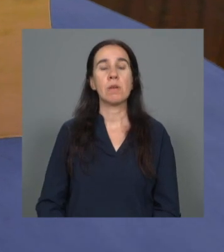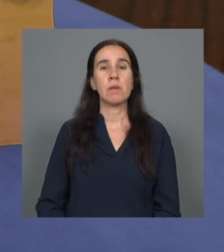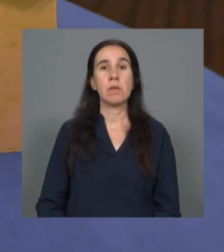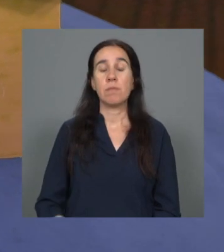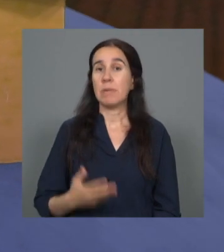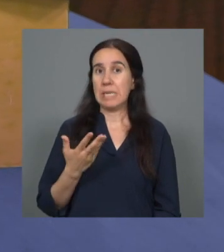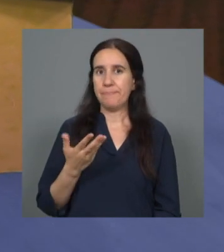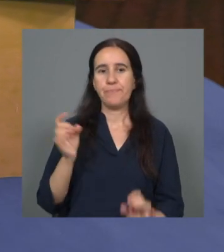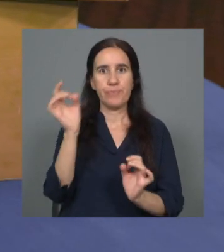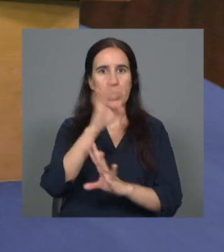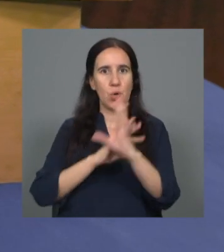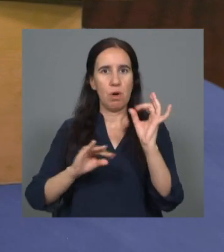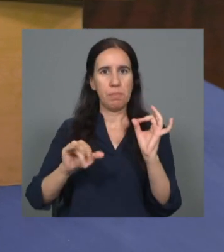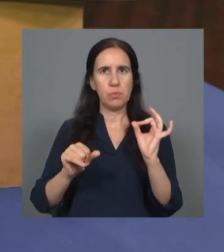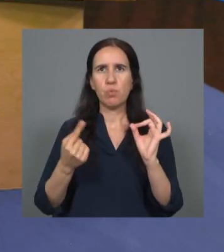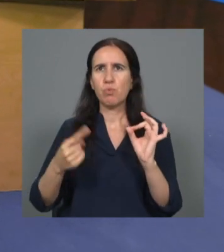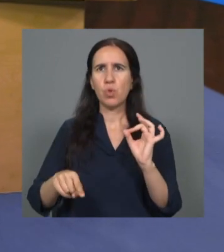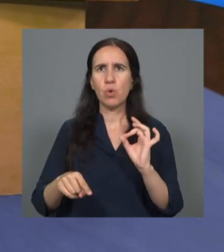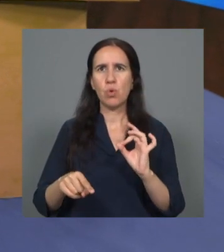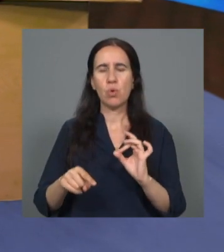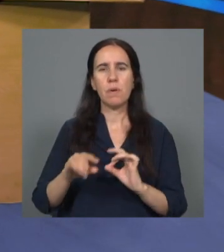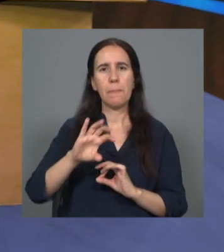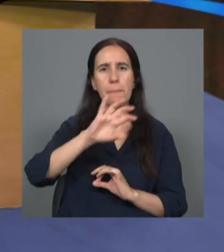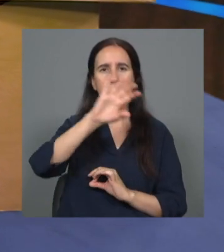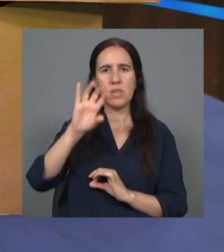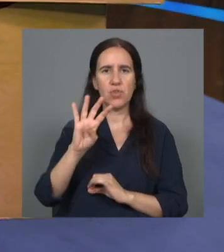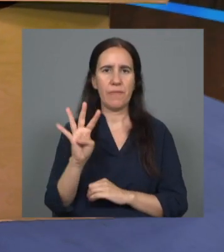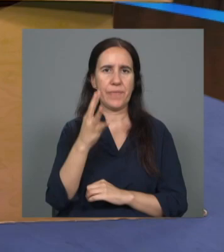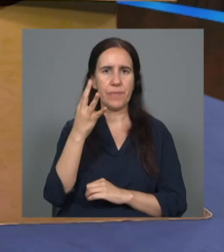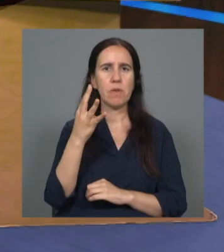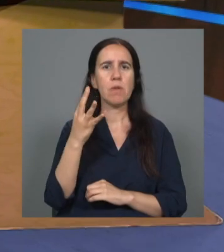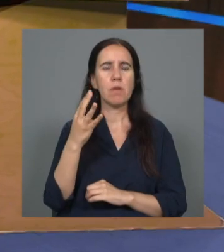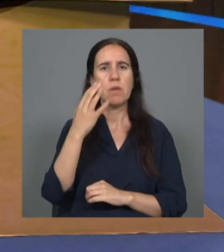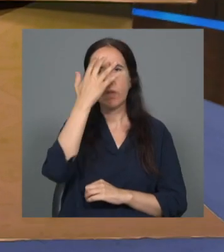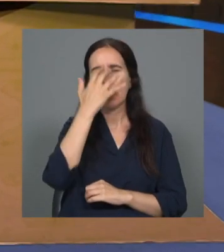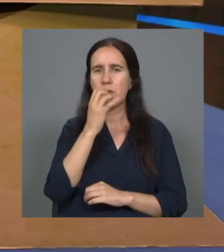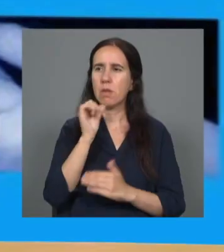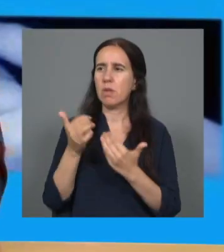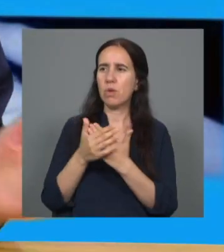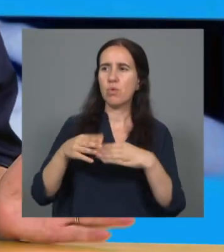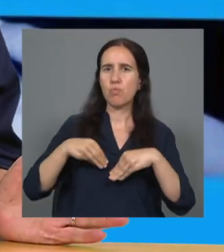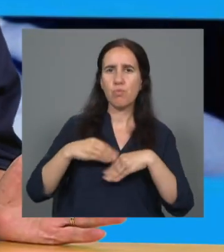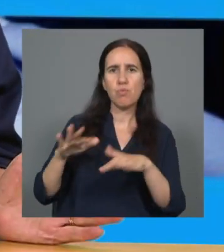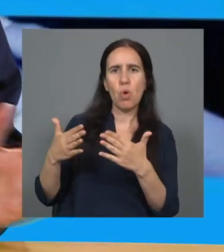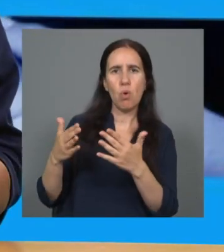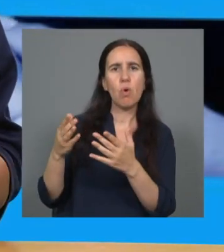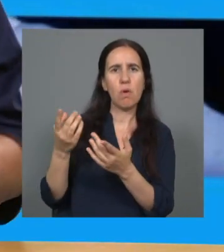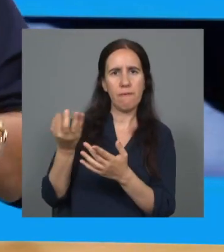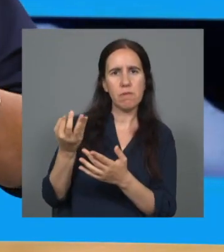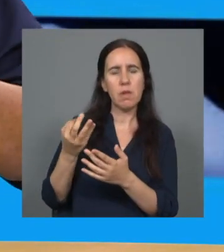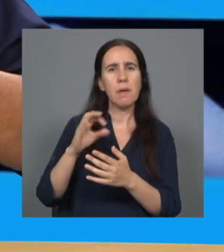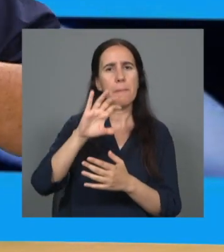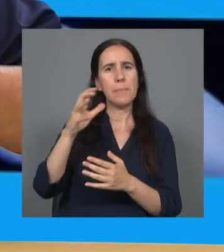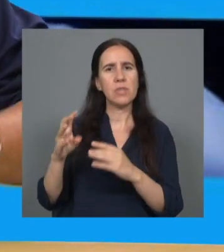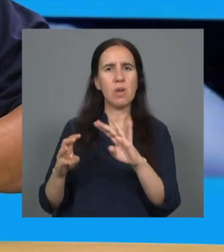E na Europa apenas 4 países admitem a eutanásia. 4 países, e o último foi a Espanha,